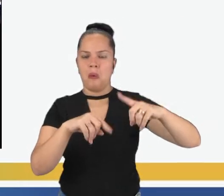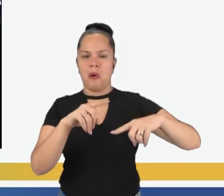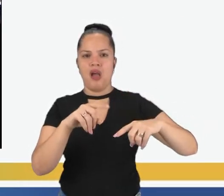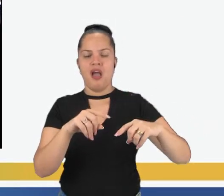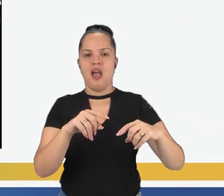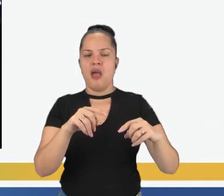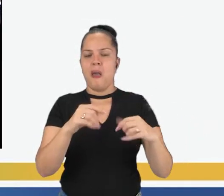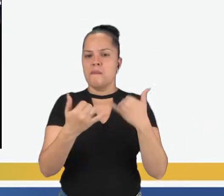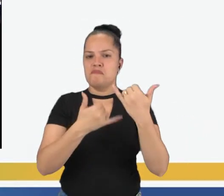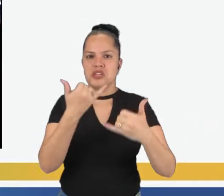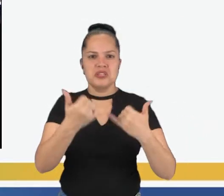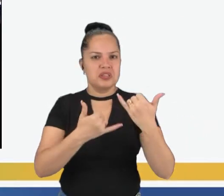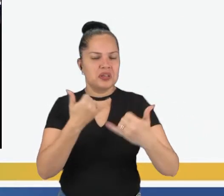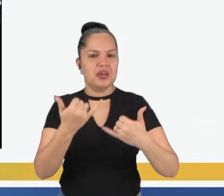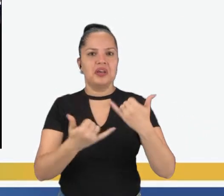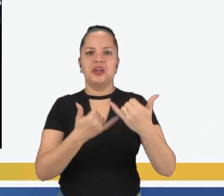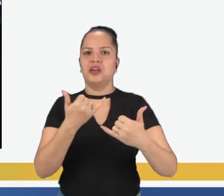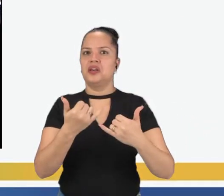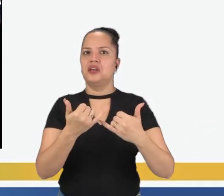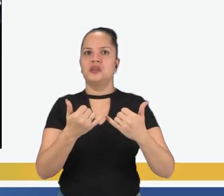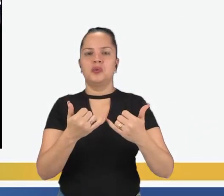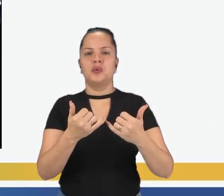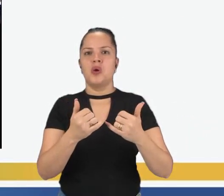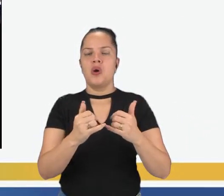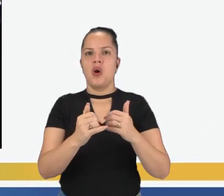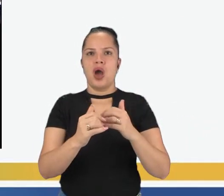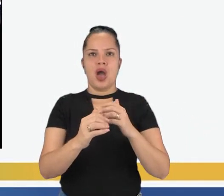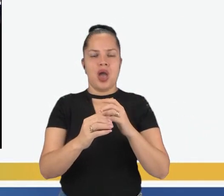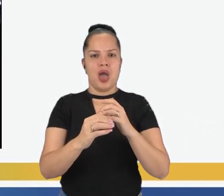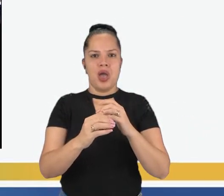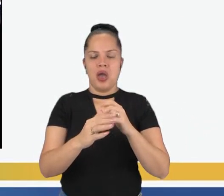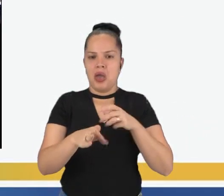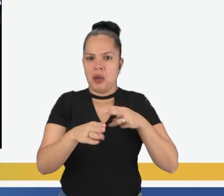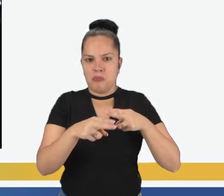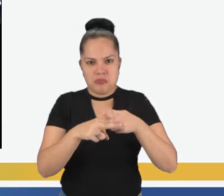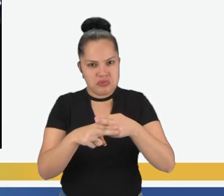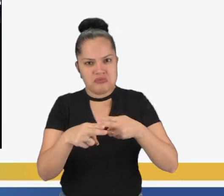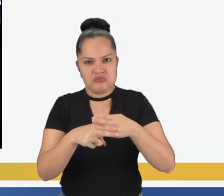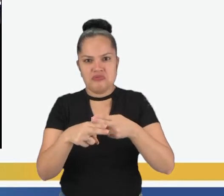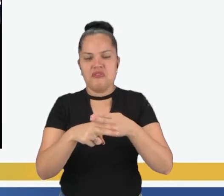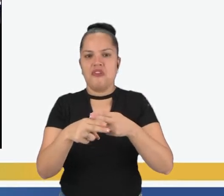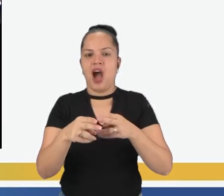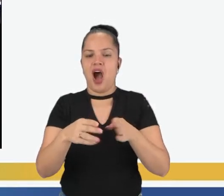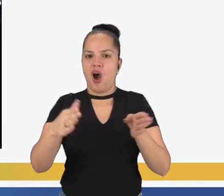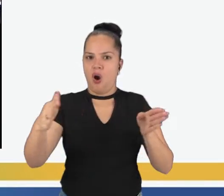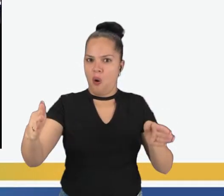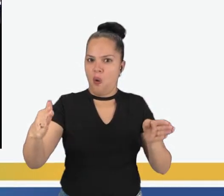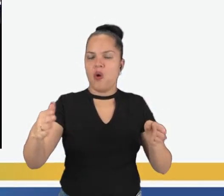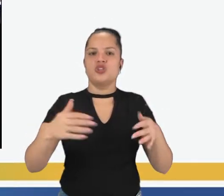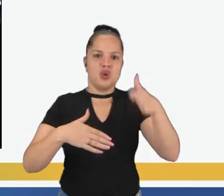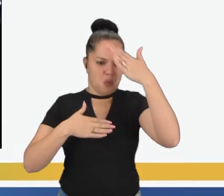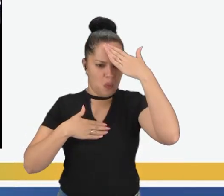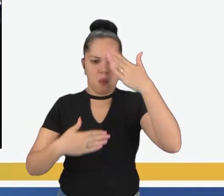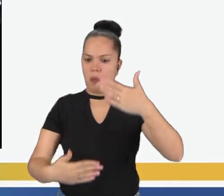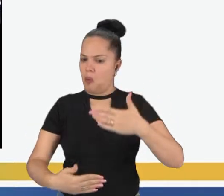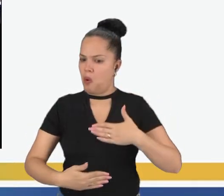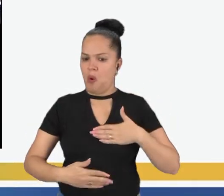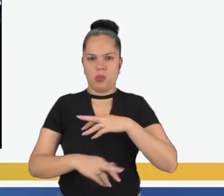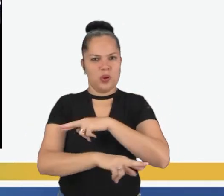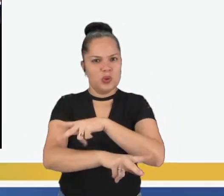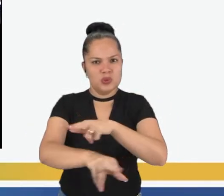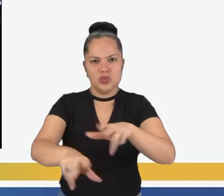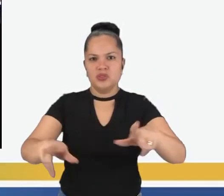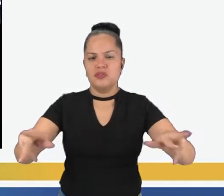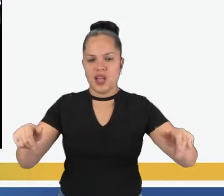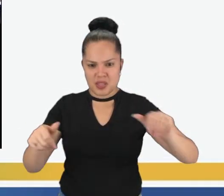usava brinquedos, ele usava chaleiras, ele usava serrotes, de qualquer coisa, até o corpo humano ele conseguia